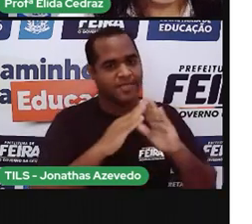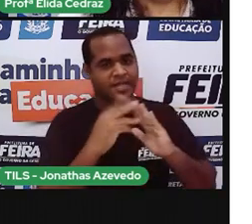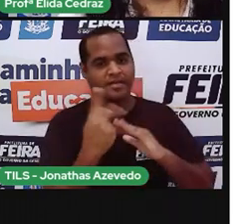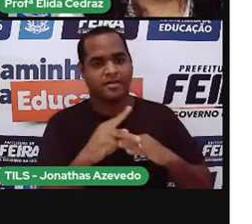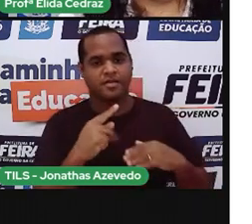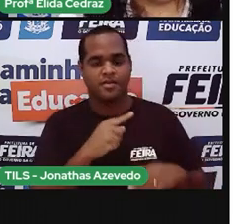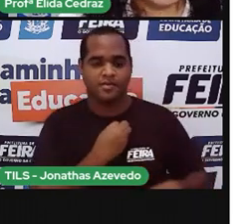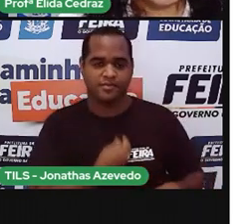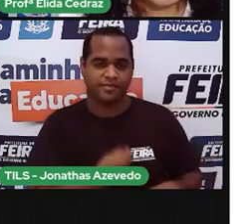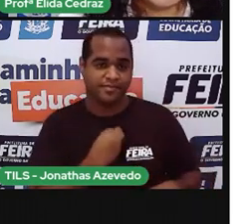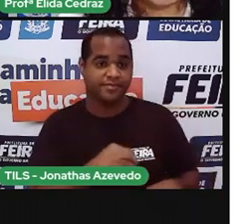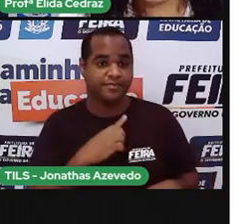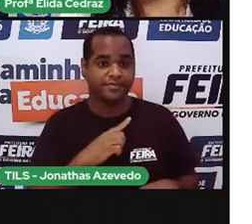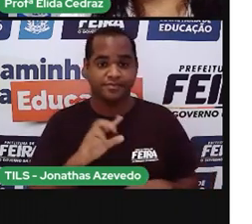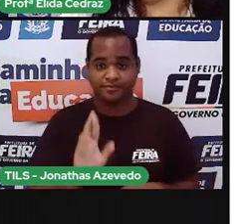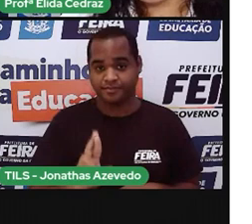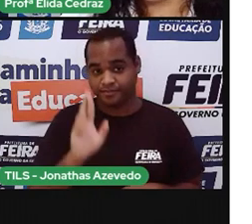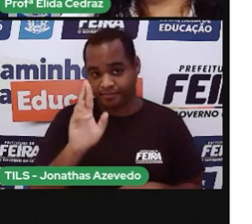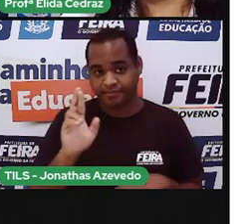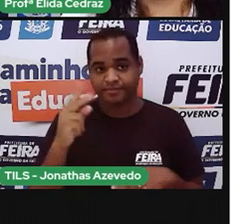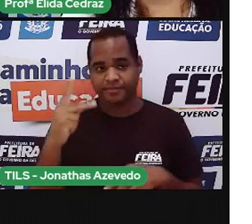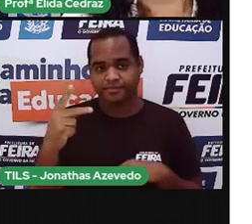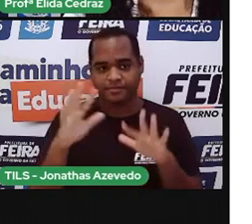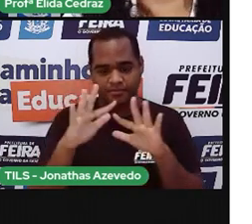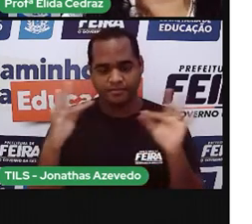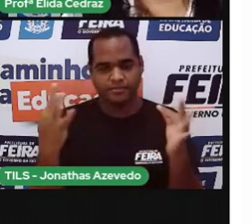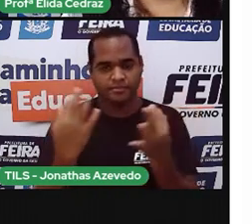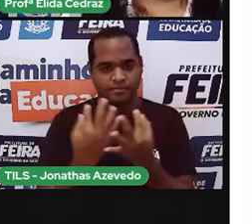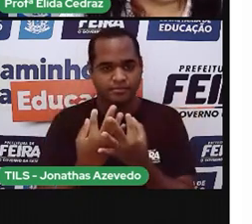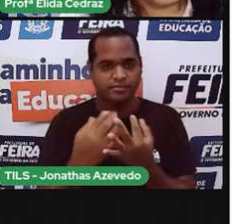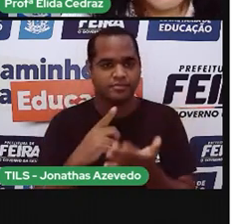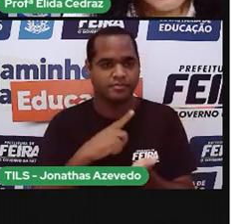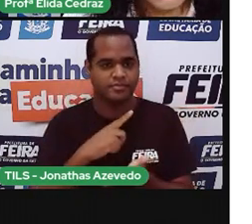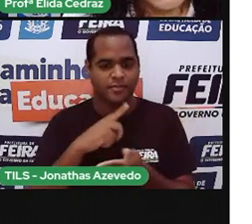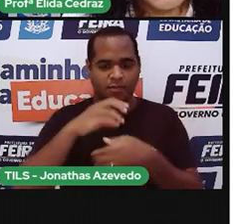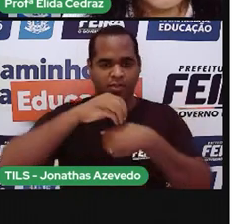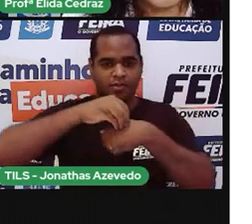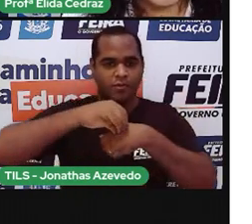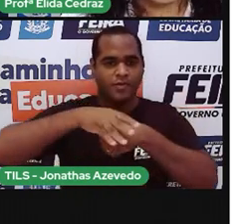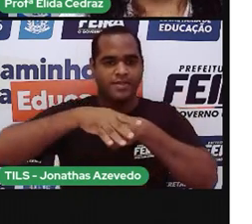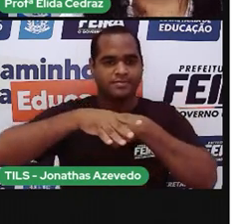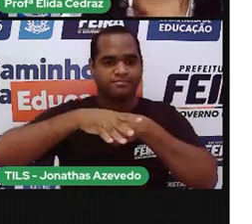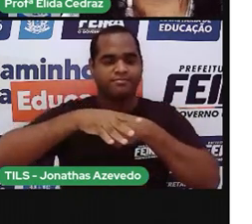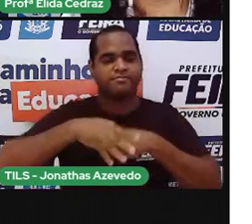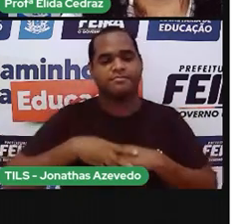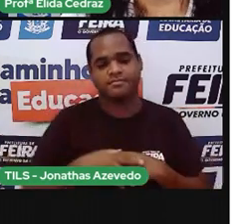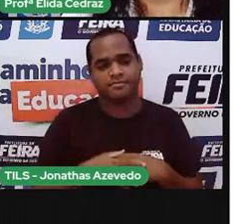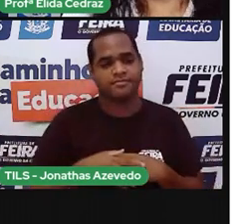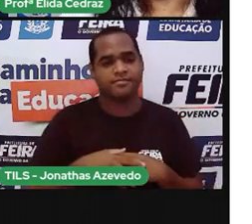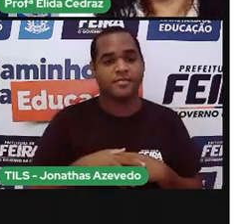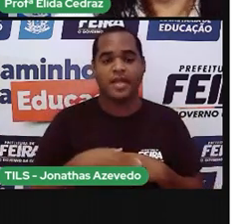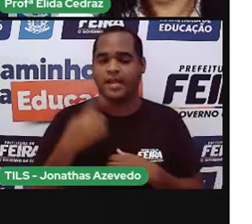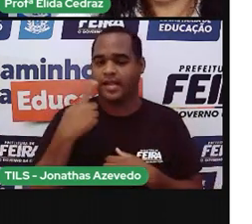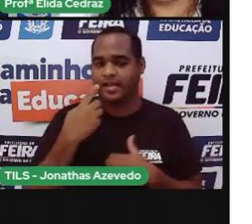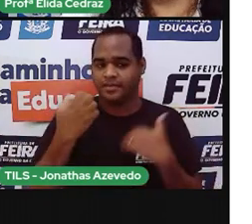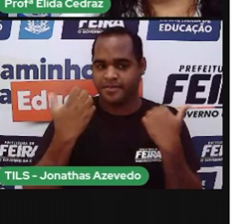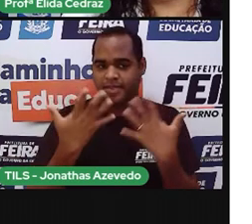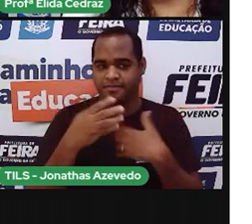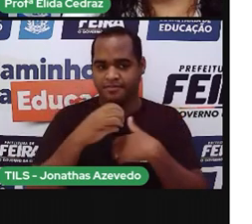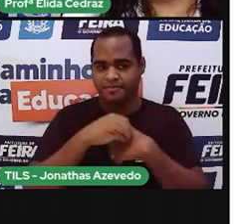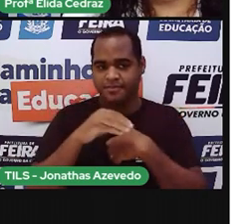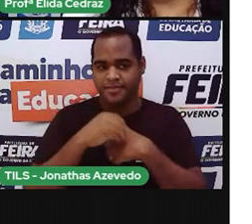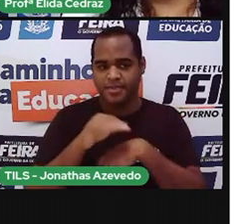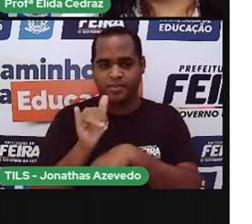casa, os responsáveis receberam um que tem o nome Orientações. E lá, além da aula aqui